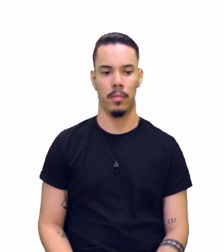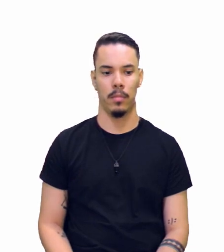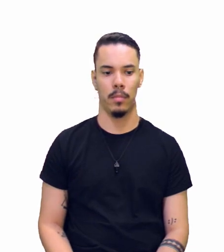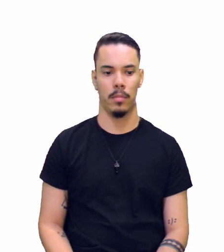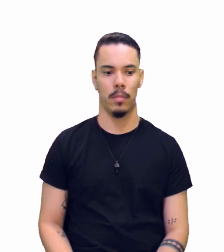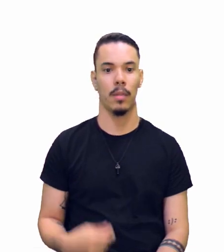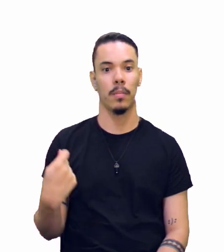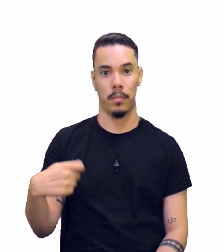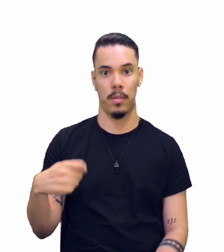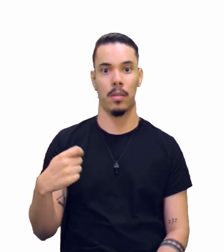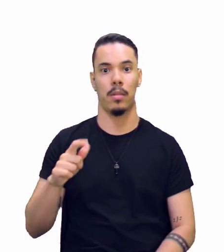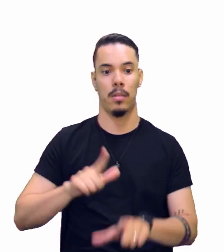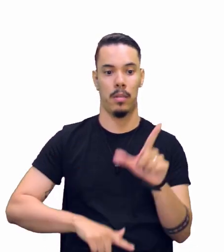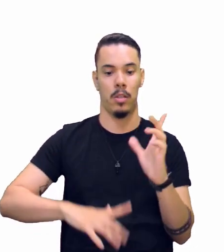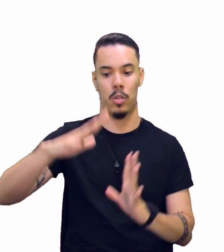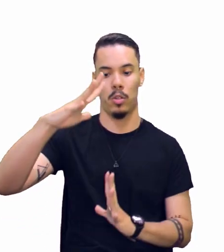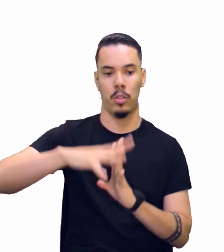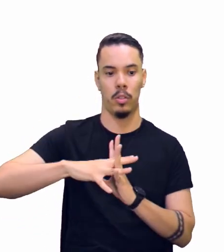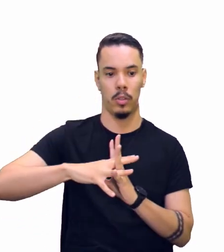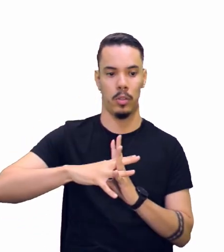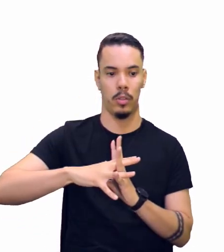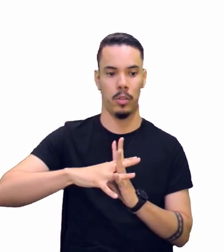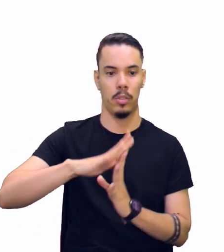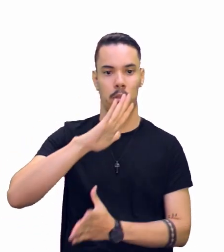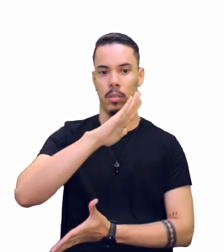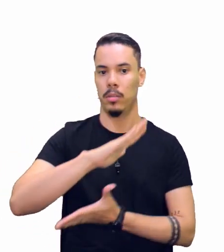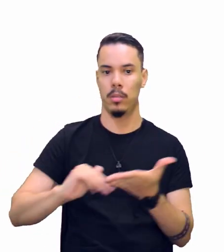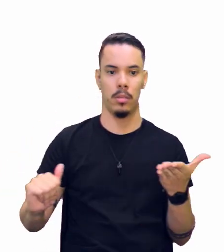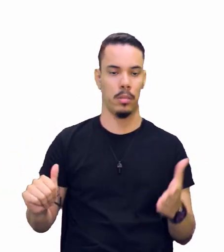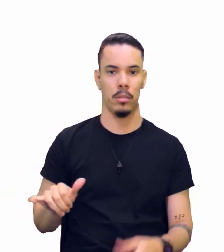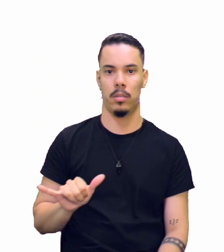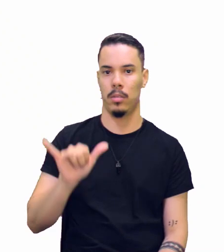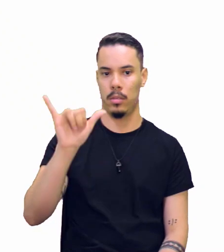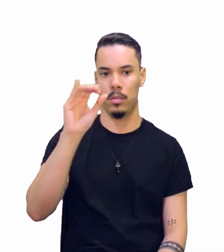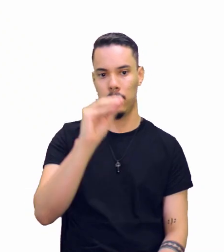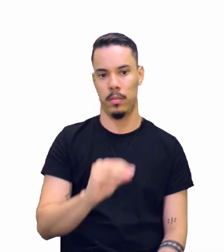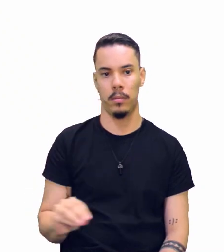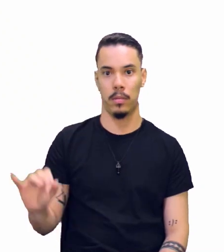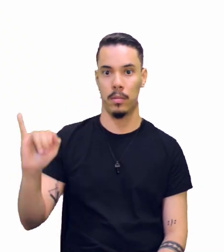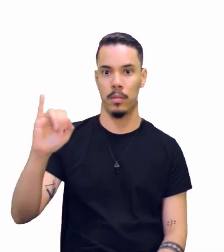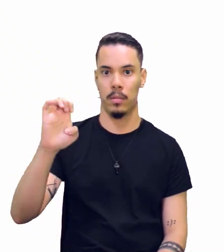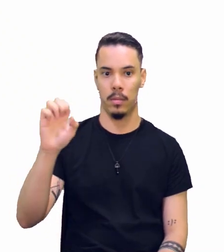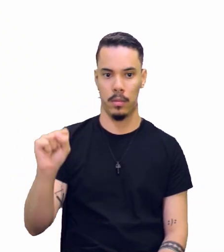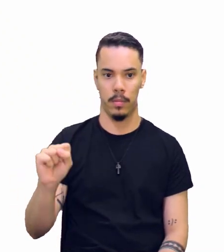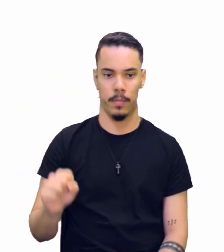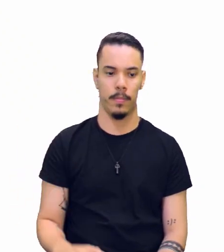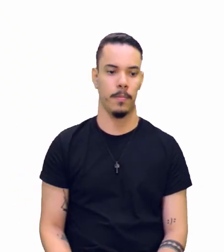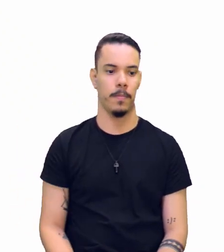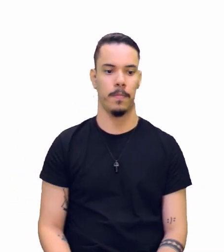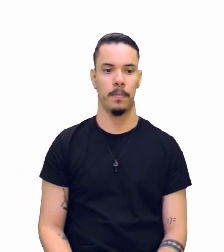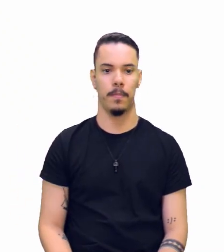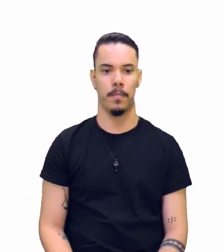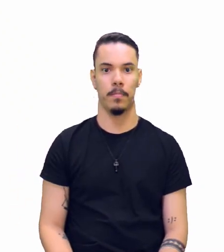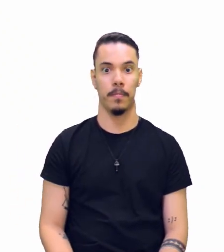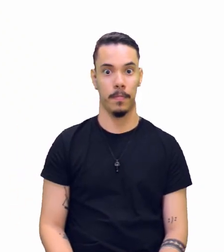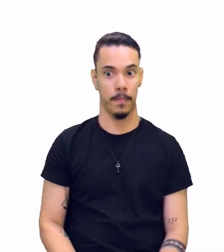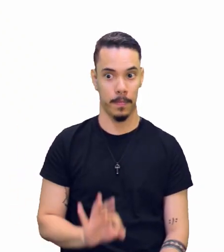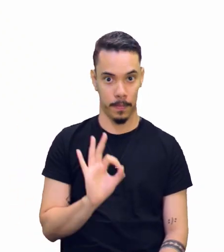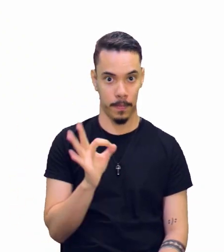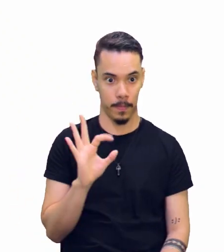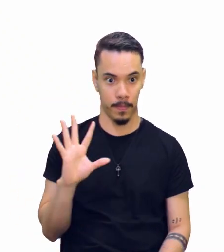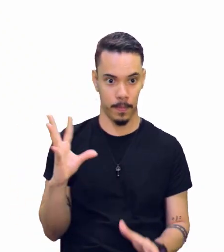uma consoante. Aí o que acontece? O Y vai embora. No lugar do Y acrescenta o I, depois o E e o S. Então o plural de